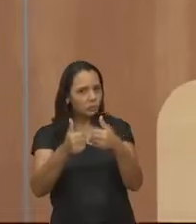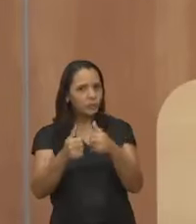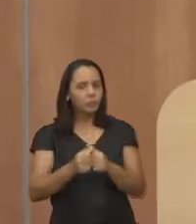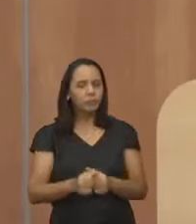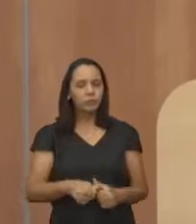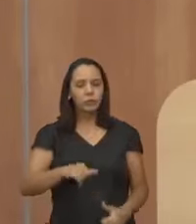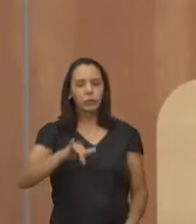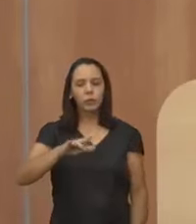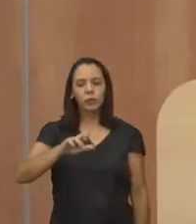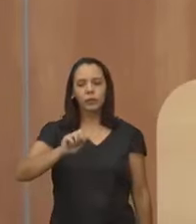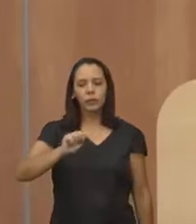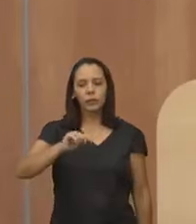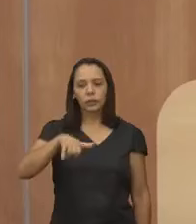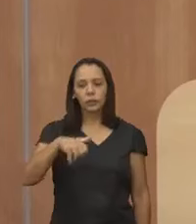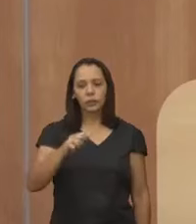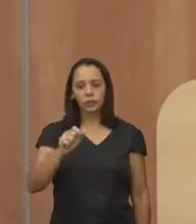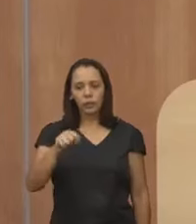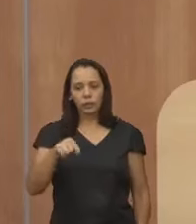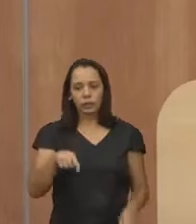Irajá.